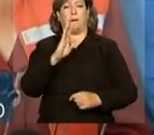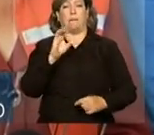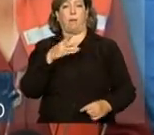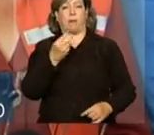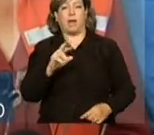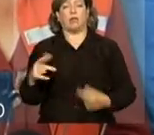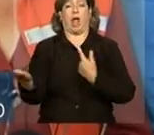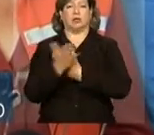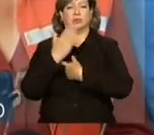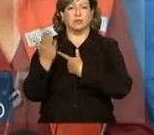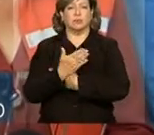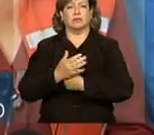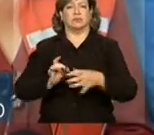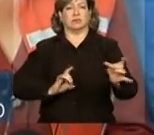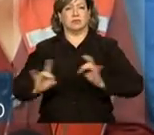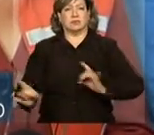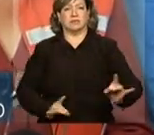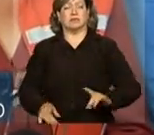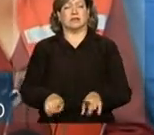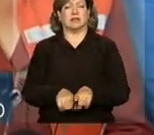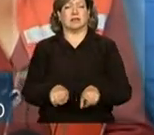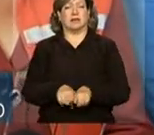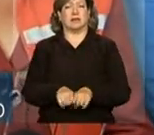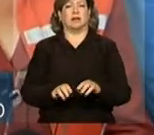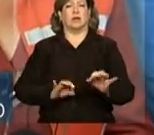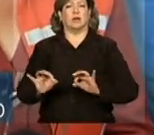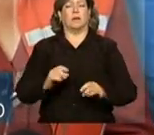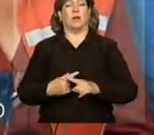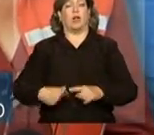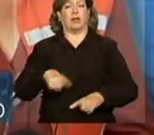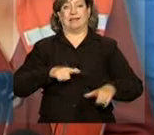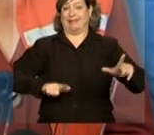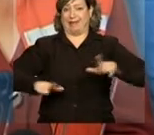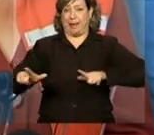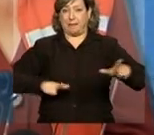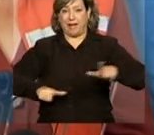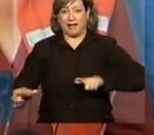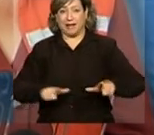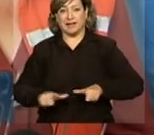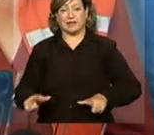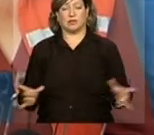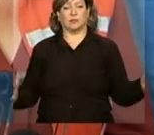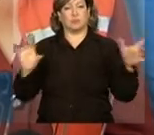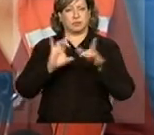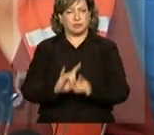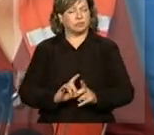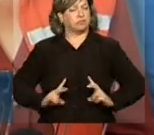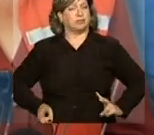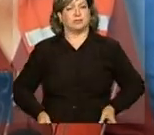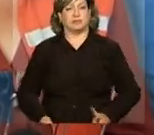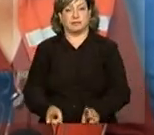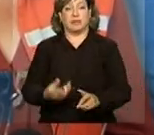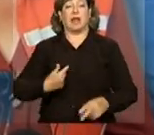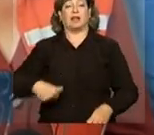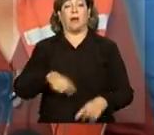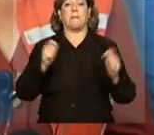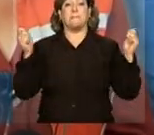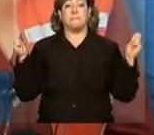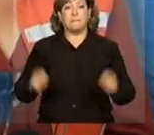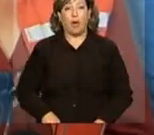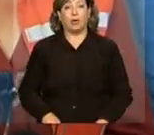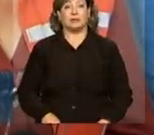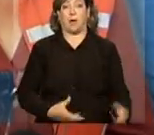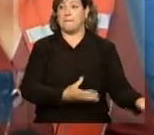operacional em que estamos trabalhando de forma integrada e articulada permanentemente para que a gente possa dar